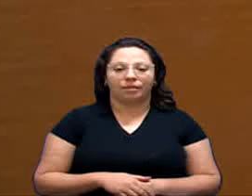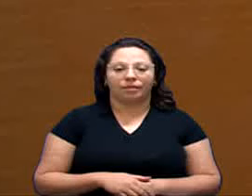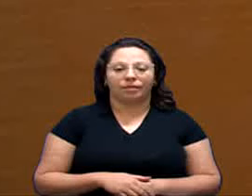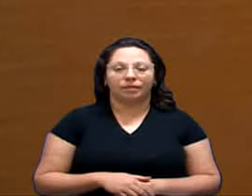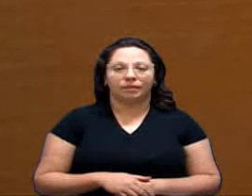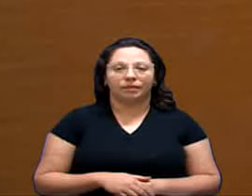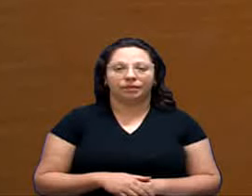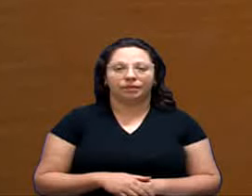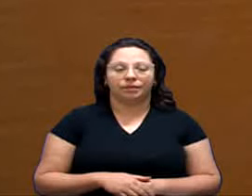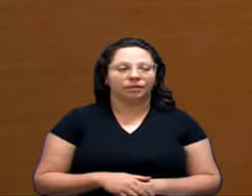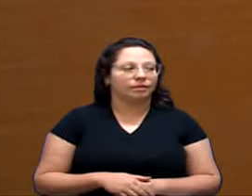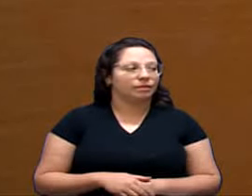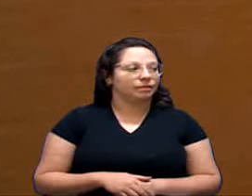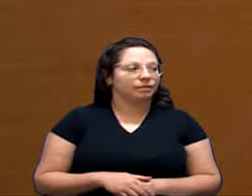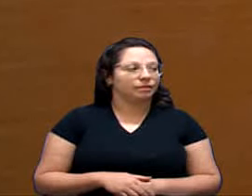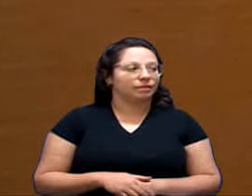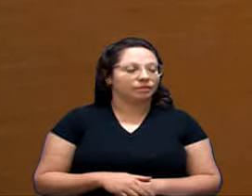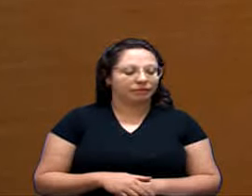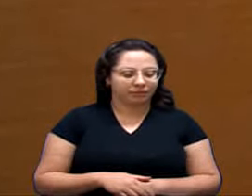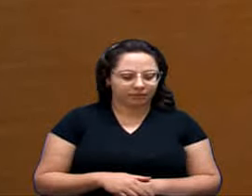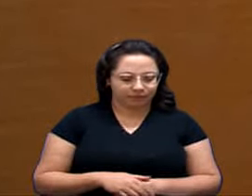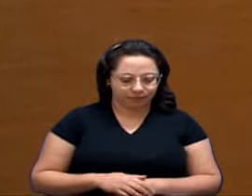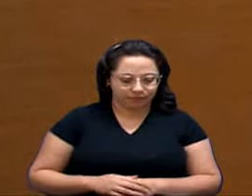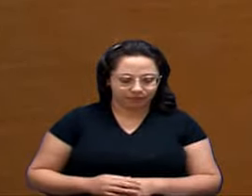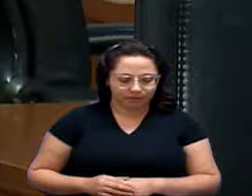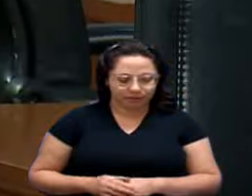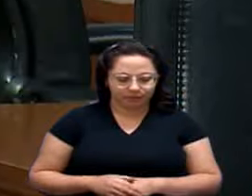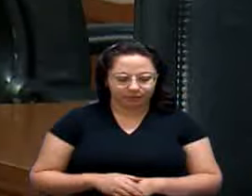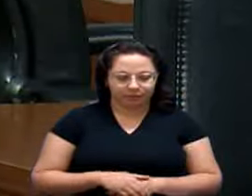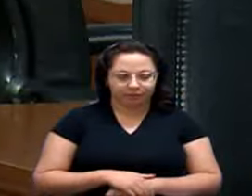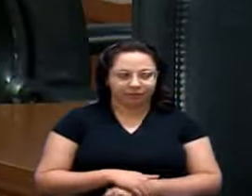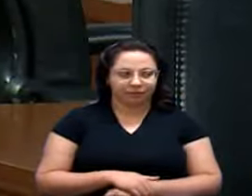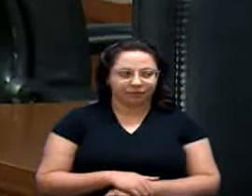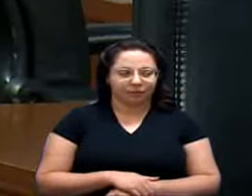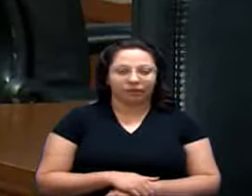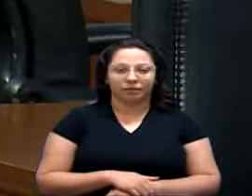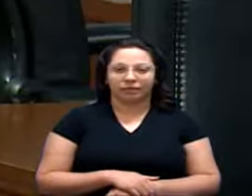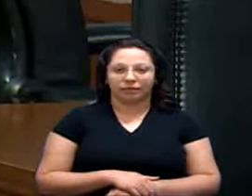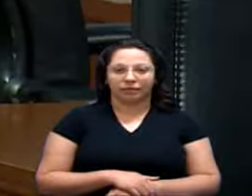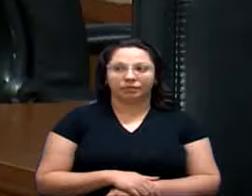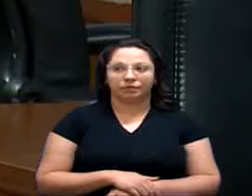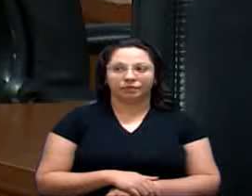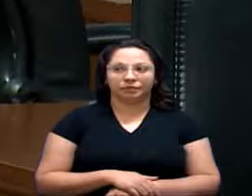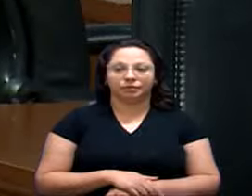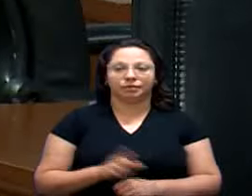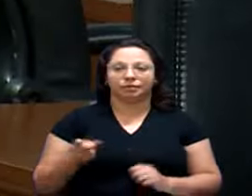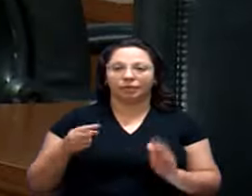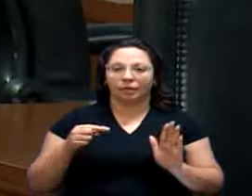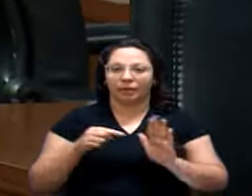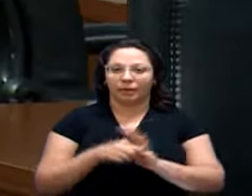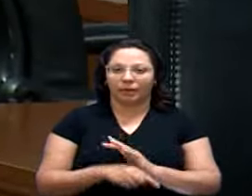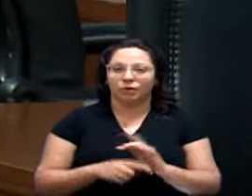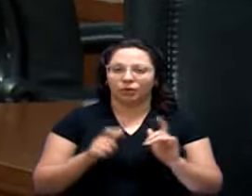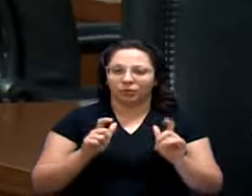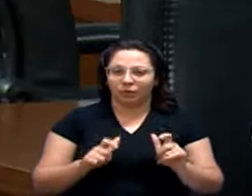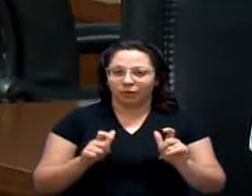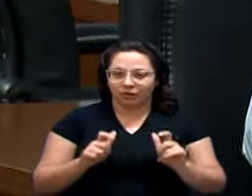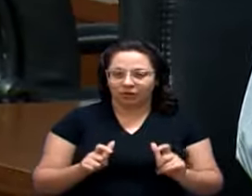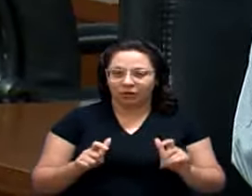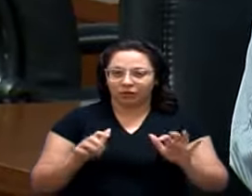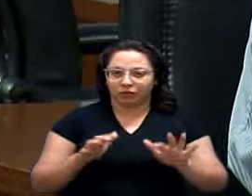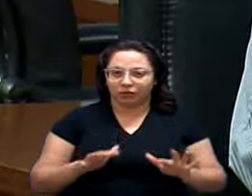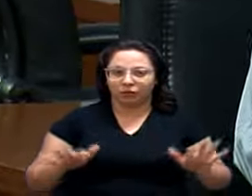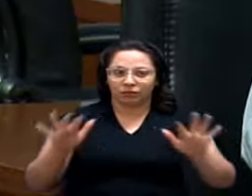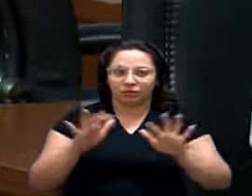vai Oi pode falar Eh ela ela perguntou da o que era macrozona de grande restrição e